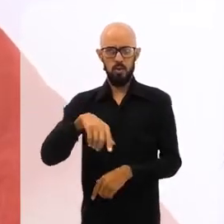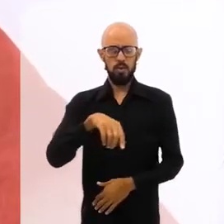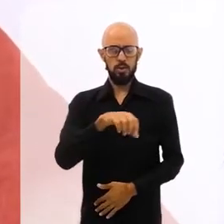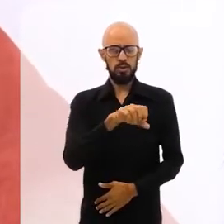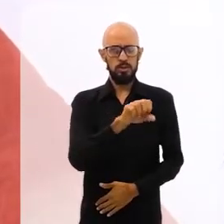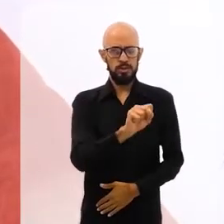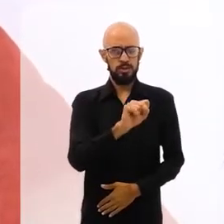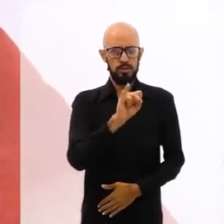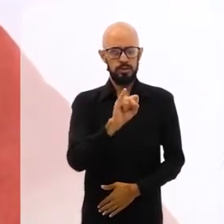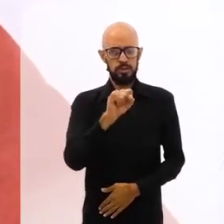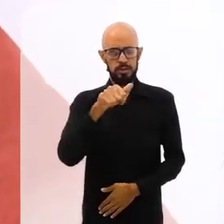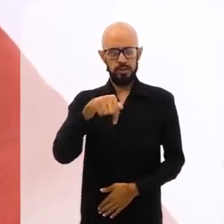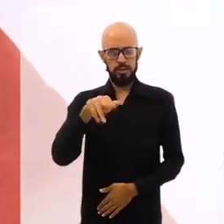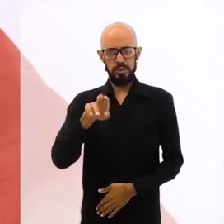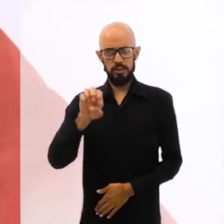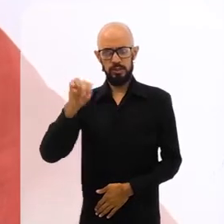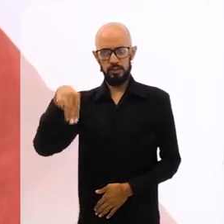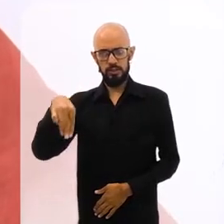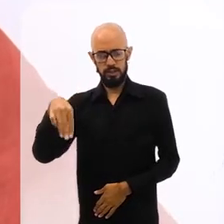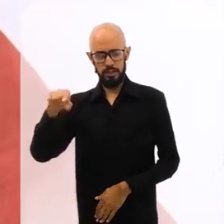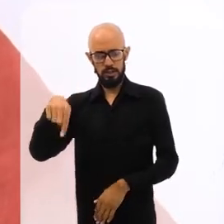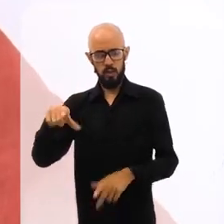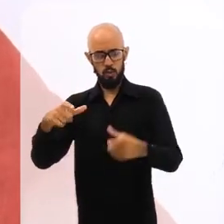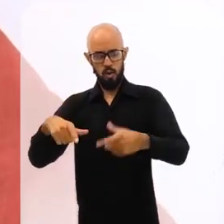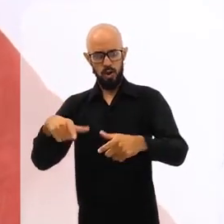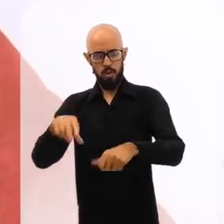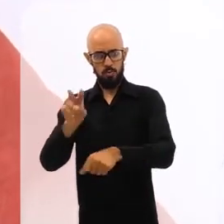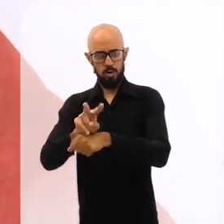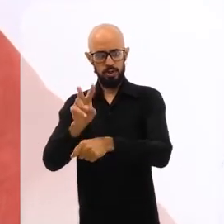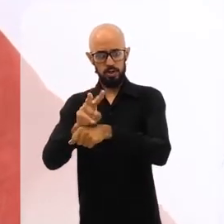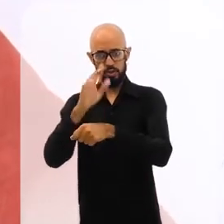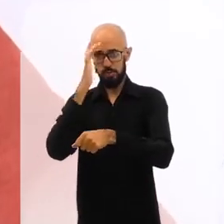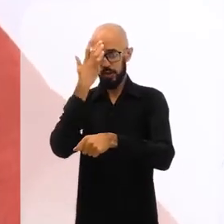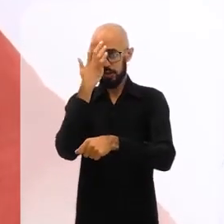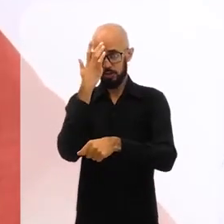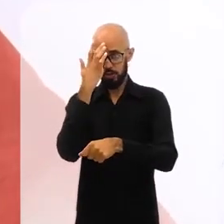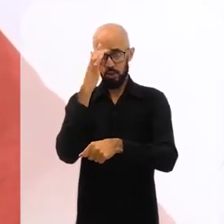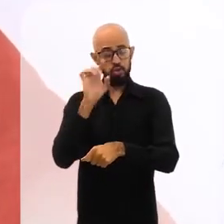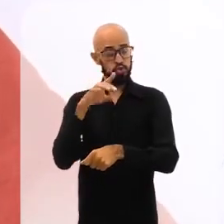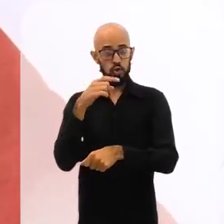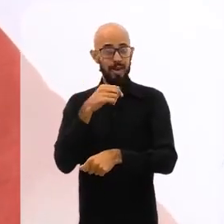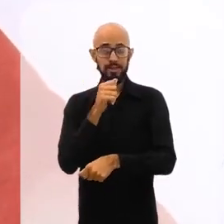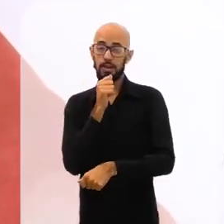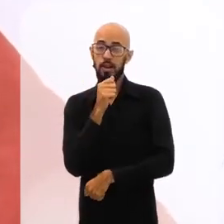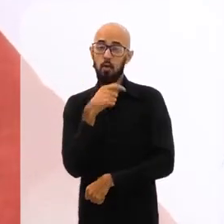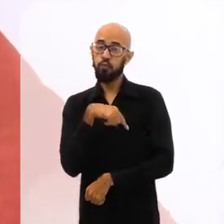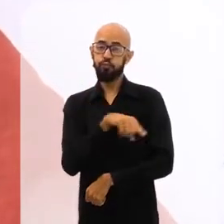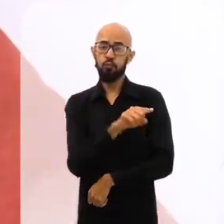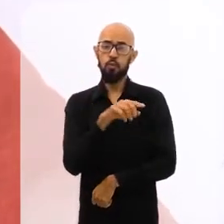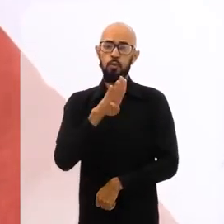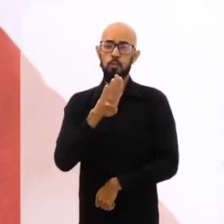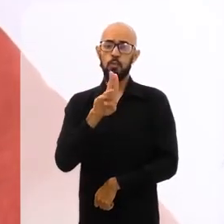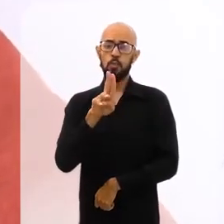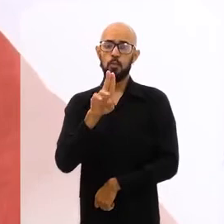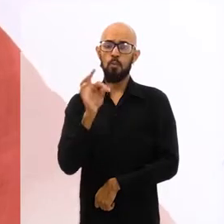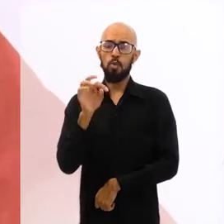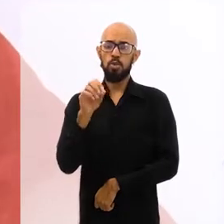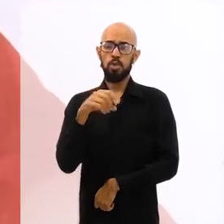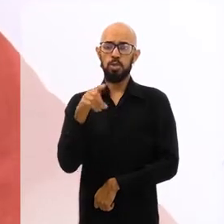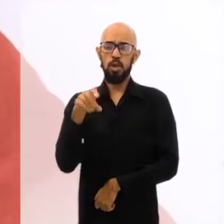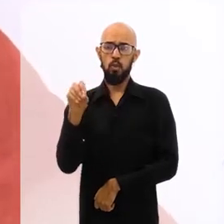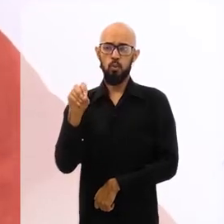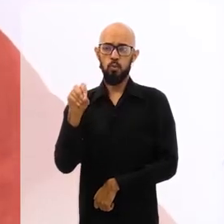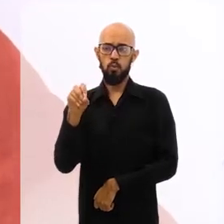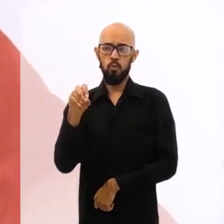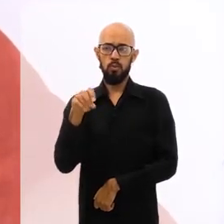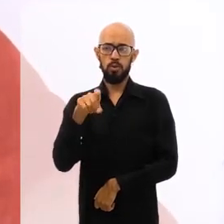região protegida pela Índia, e só não fui no Butão, mas tenho desejo de ir no Butão, que